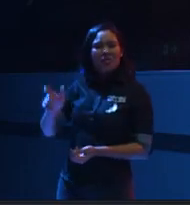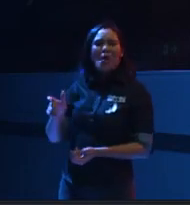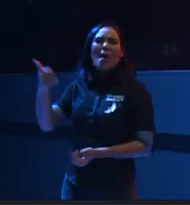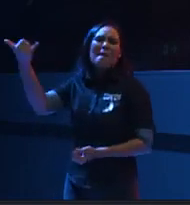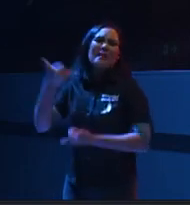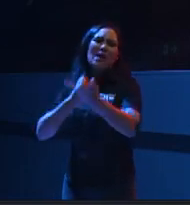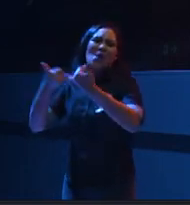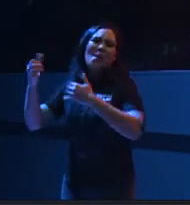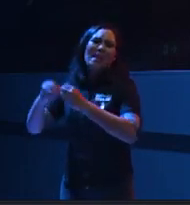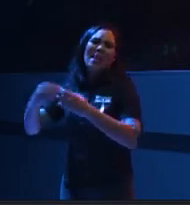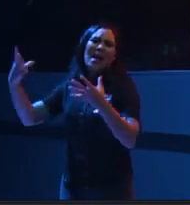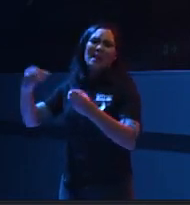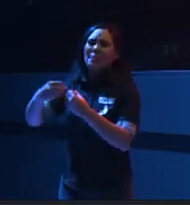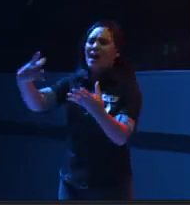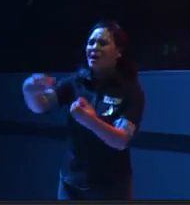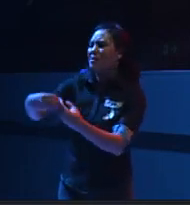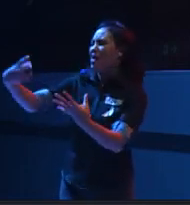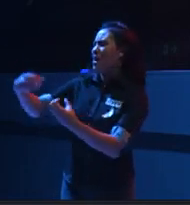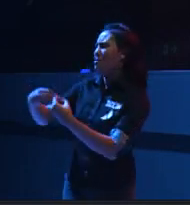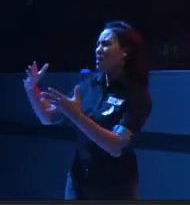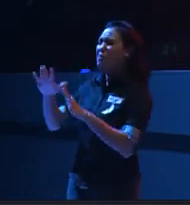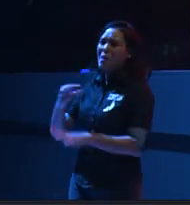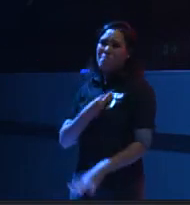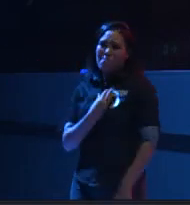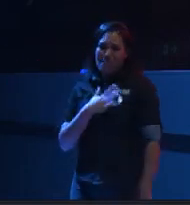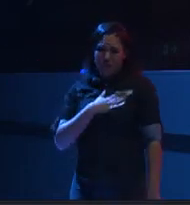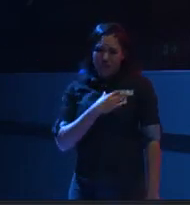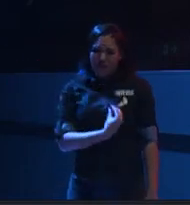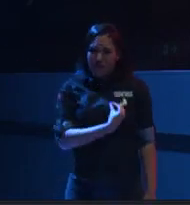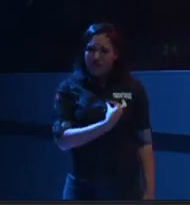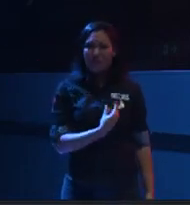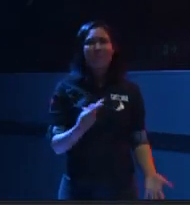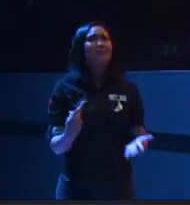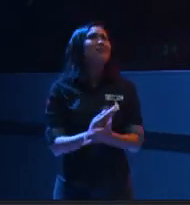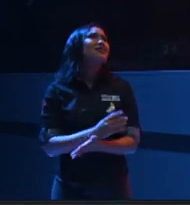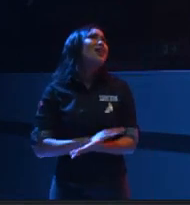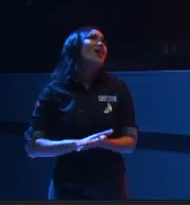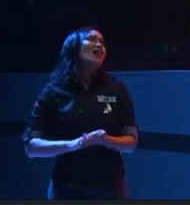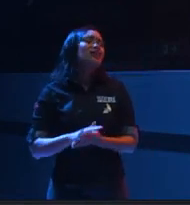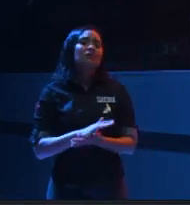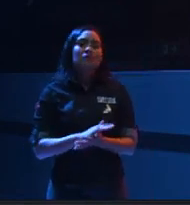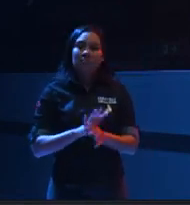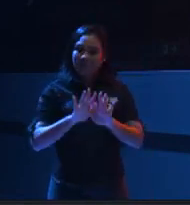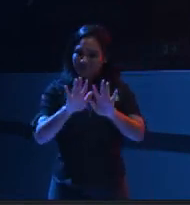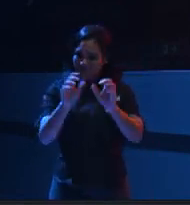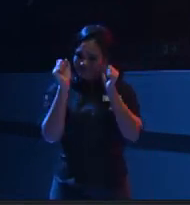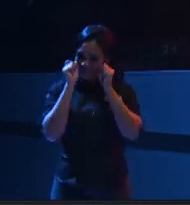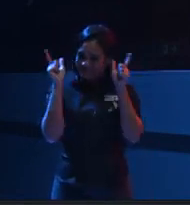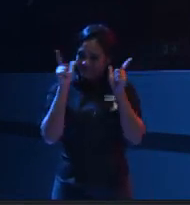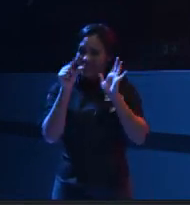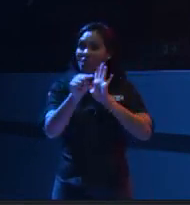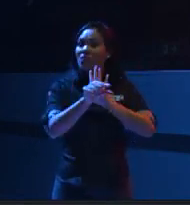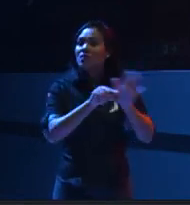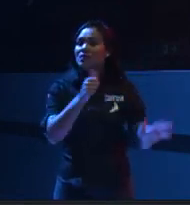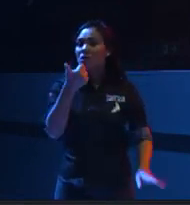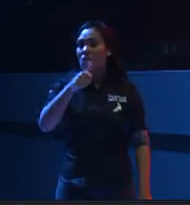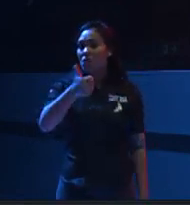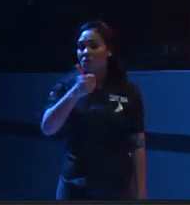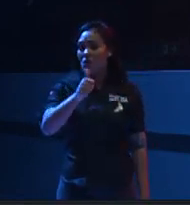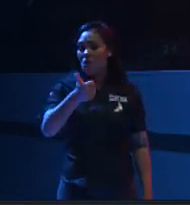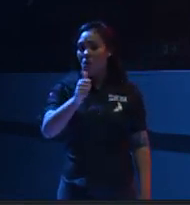mas na minha vida não na minha vida eu acho que não acontece deixa eu te contar uma coisa aqui olha o que tá no Versículo 11